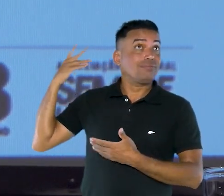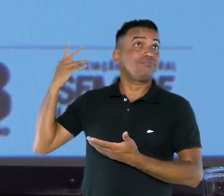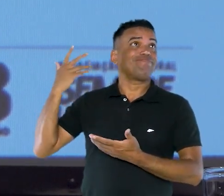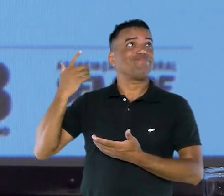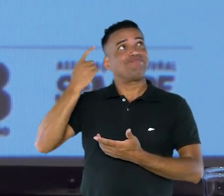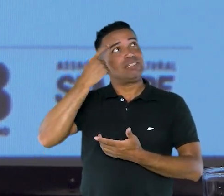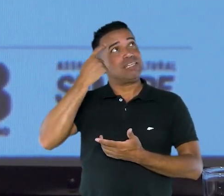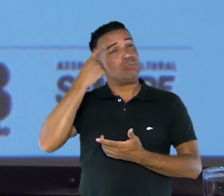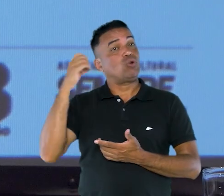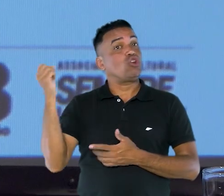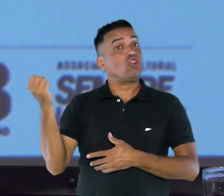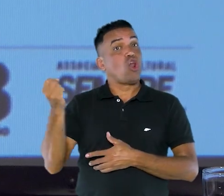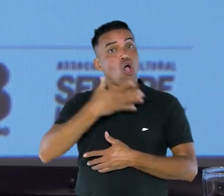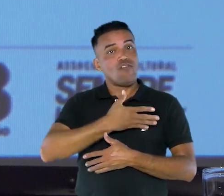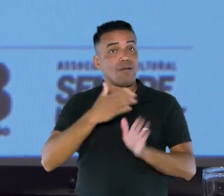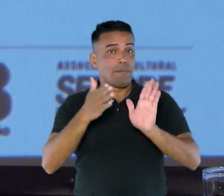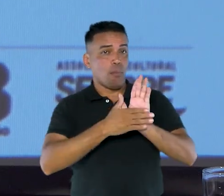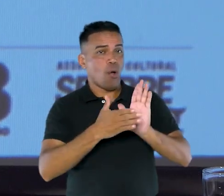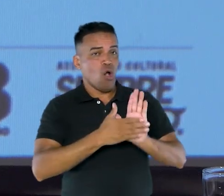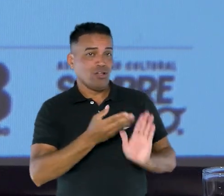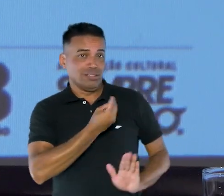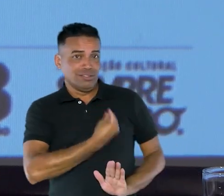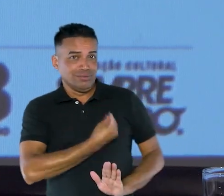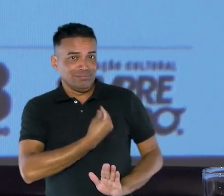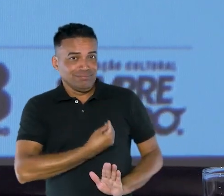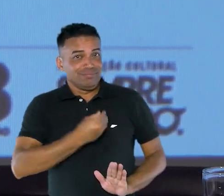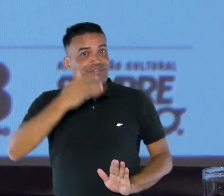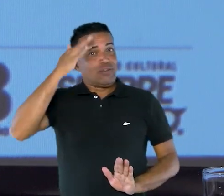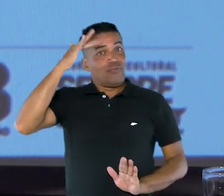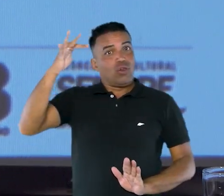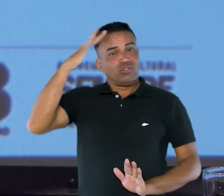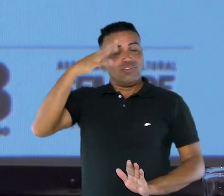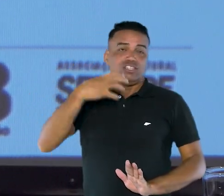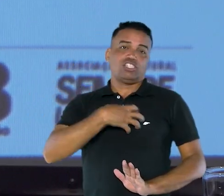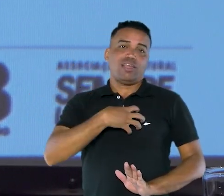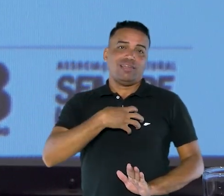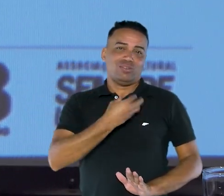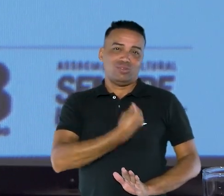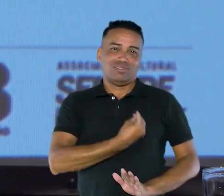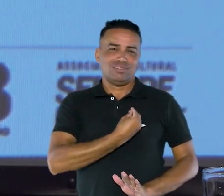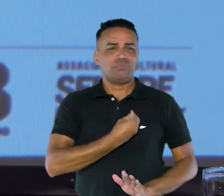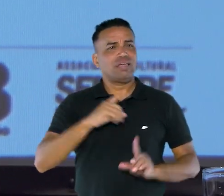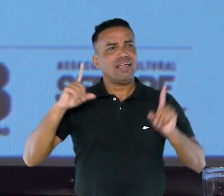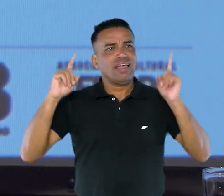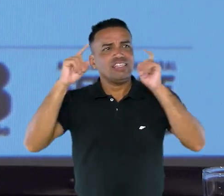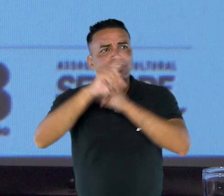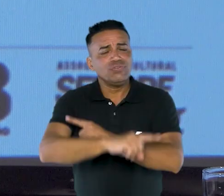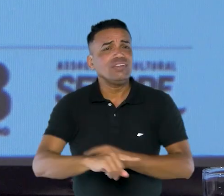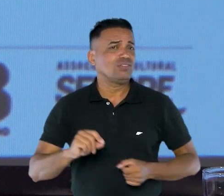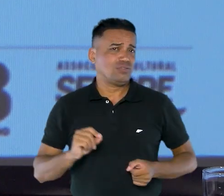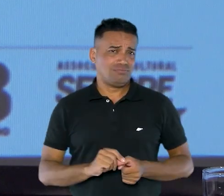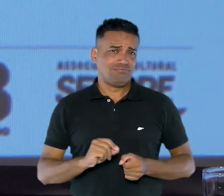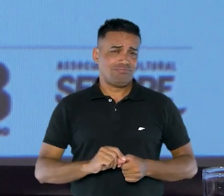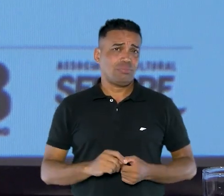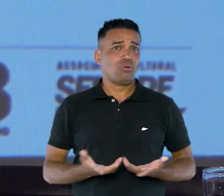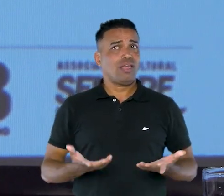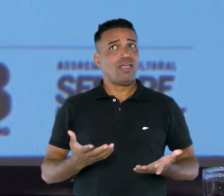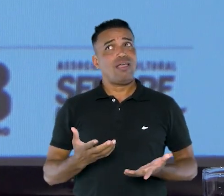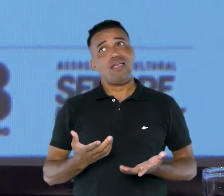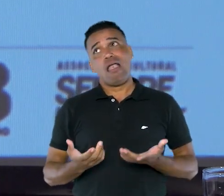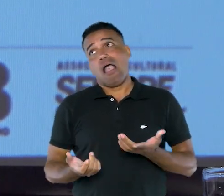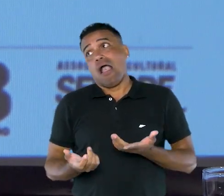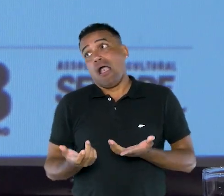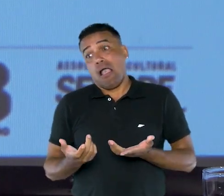voltar, de repente, a uma nova filosofia de vida, a um novo modo de viver. E por que é tão difícil a gente fazer isso? Porque, de